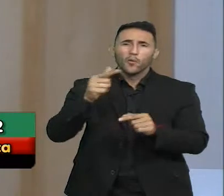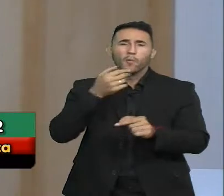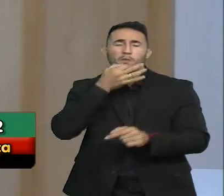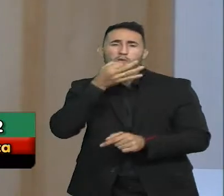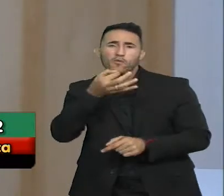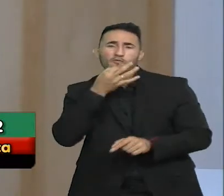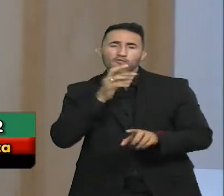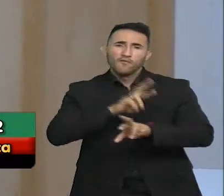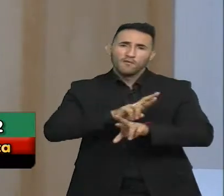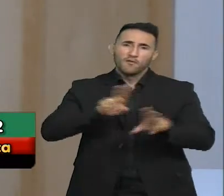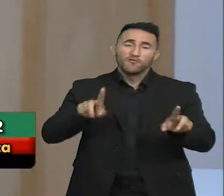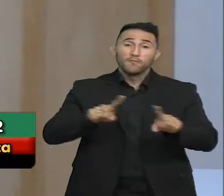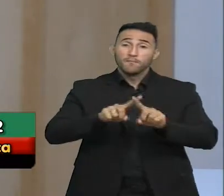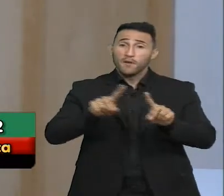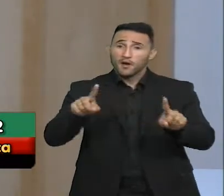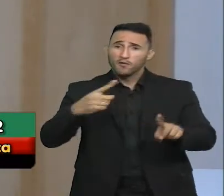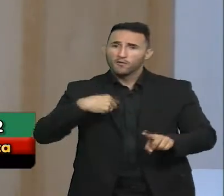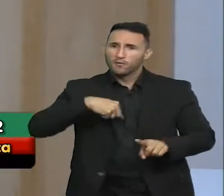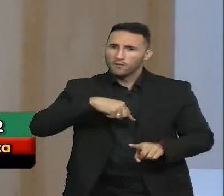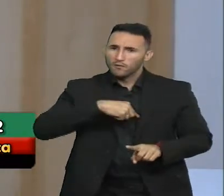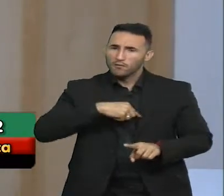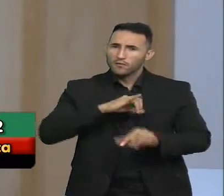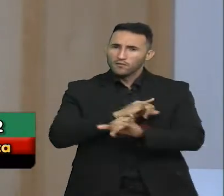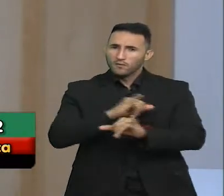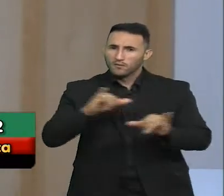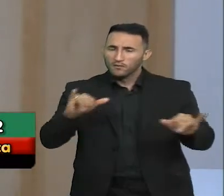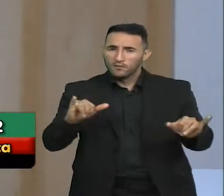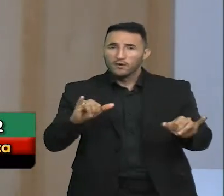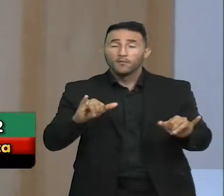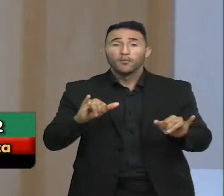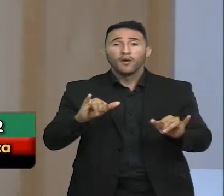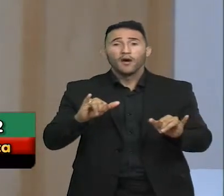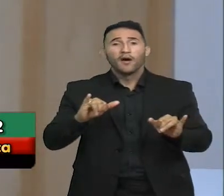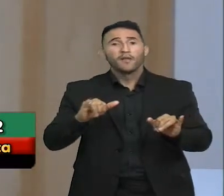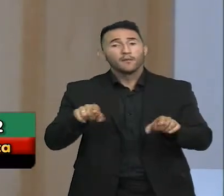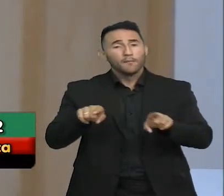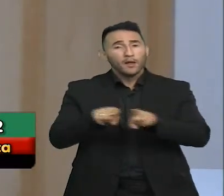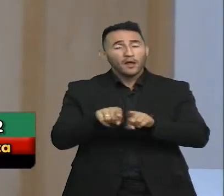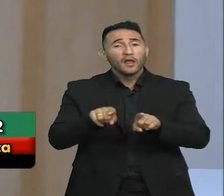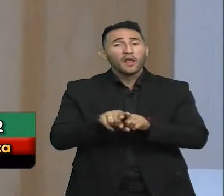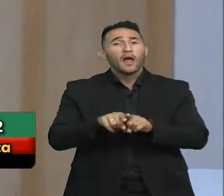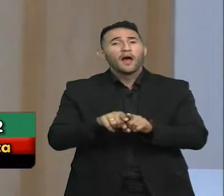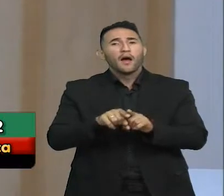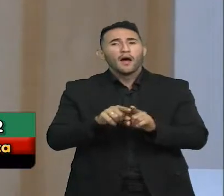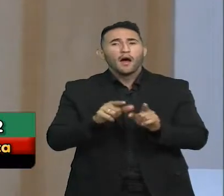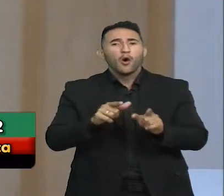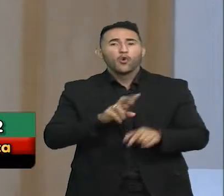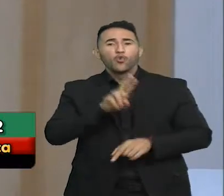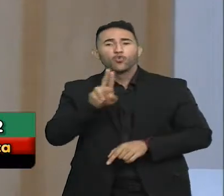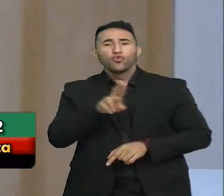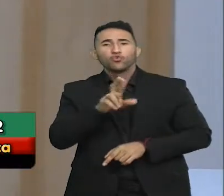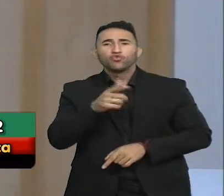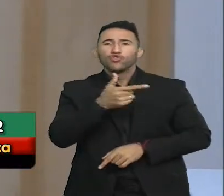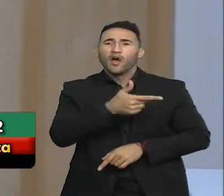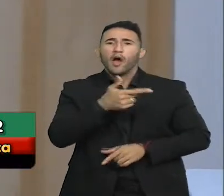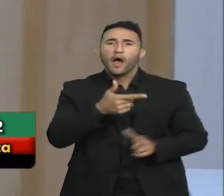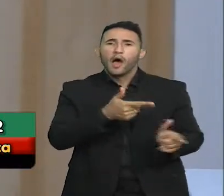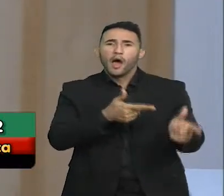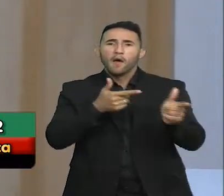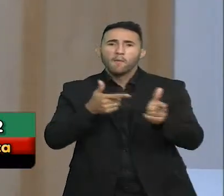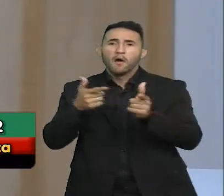deles. Advertimos para a gravidade do estímulo ao armamento da população, que tem resultado em crimes bárbaros,